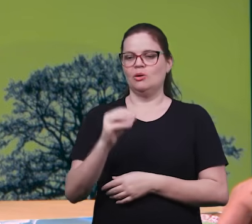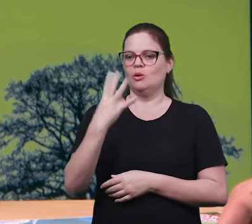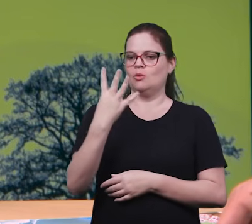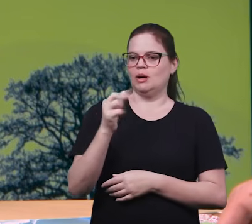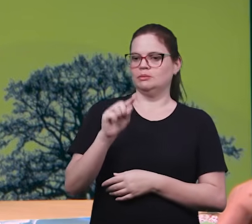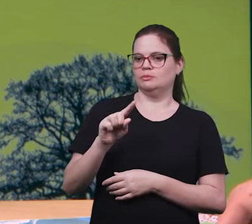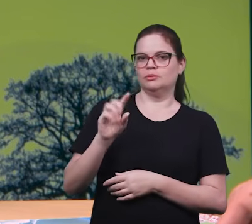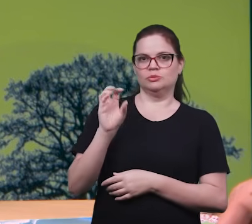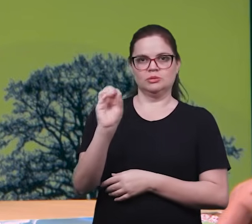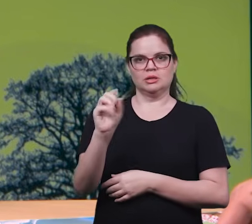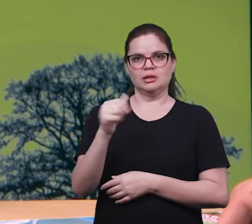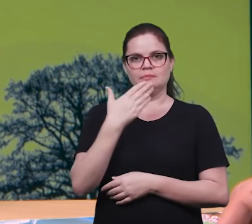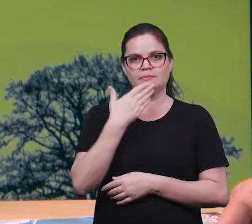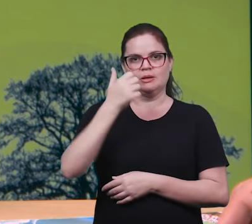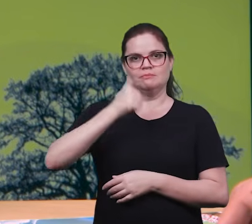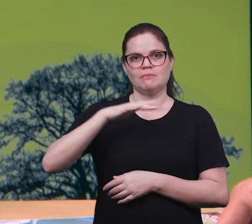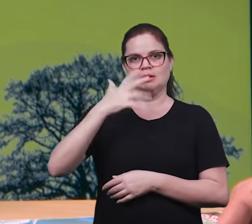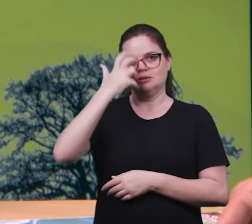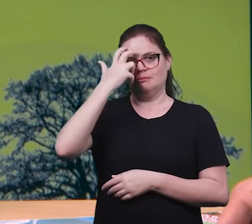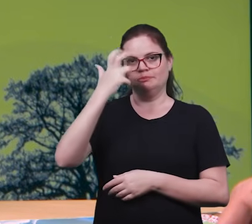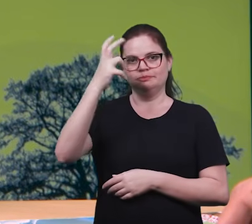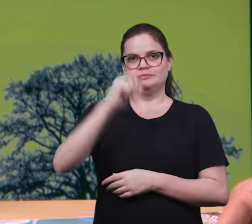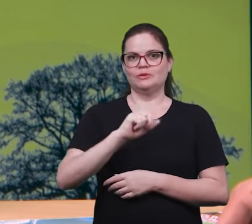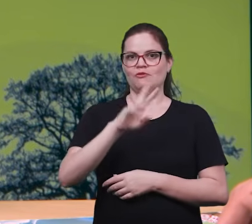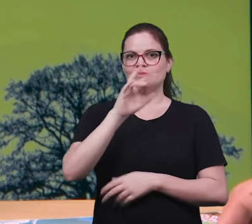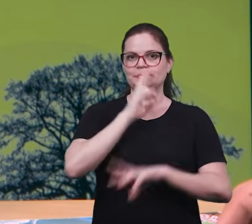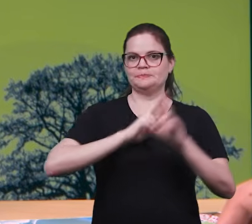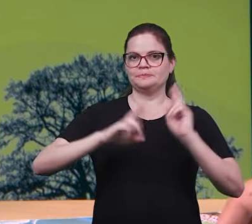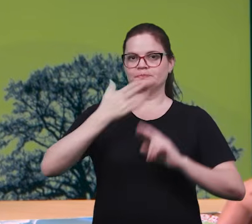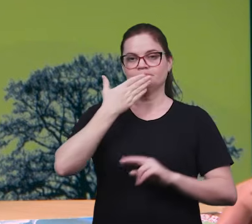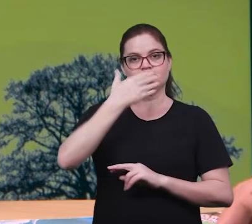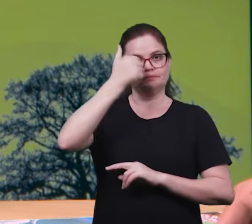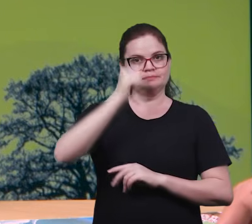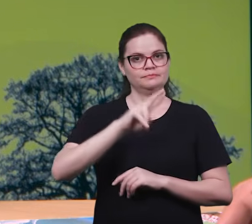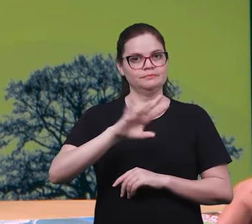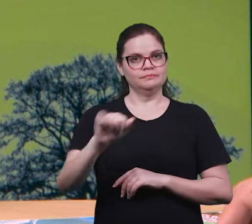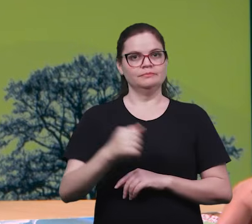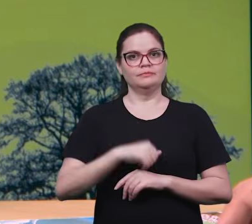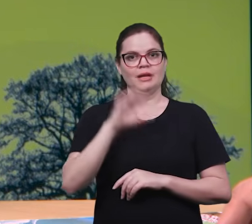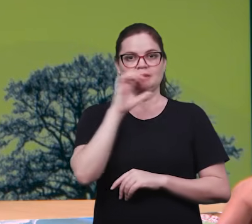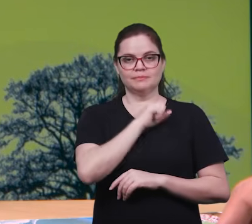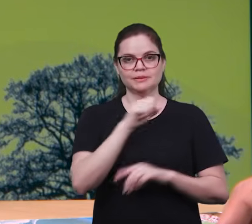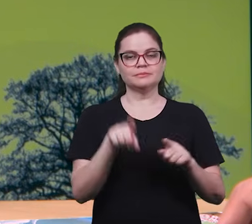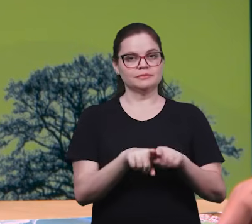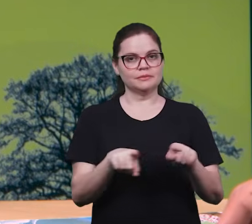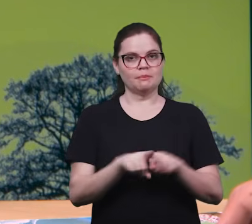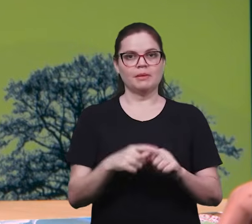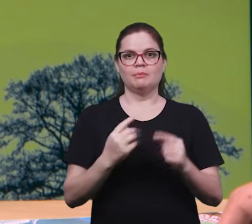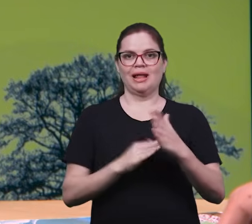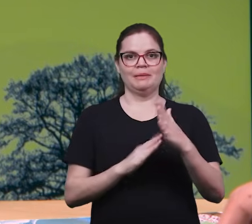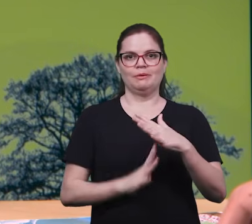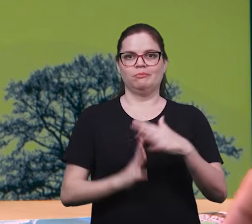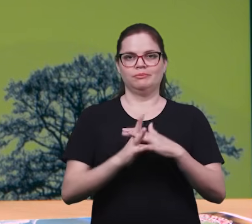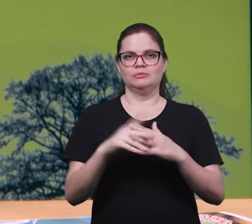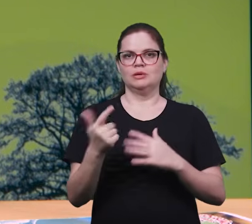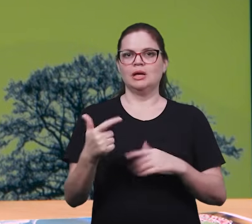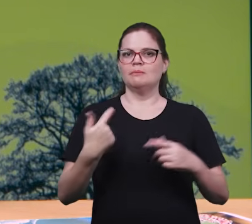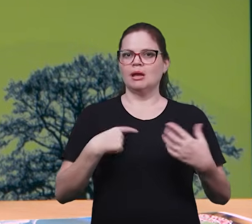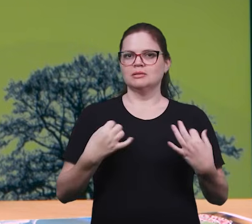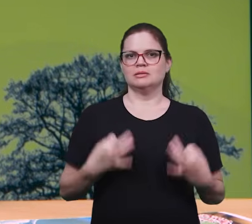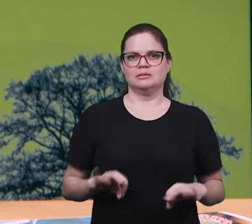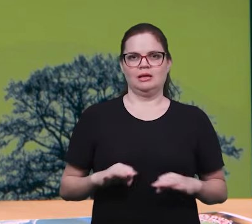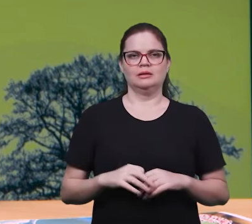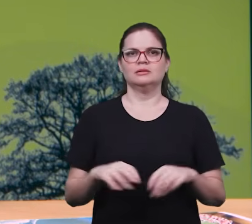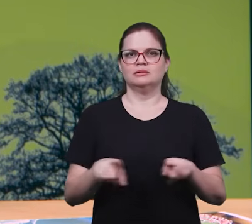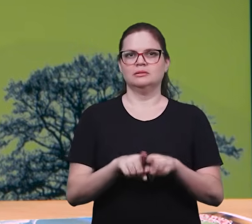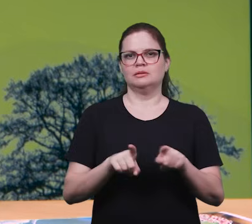mais inteligente. Ela vai te dar respostas melhores, mais rápidas, mais concisas, mais direto naquilo que